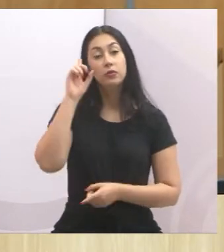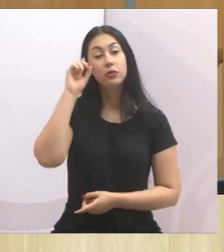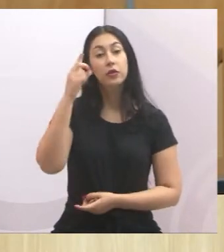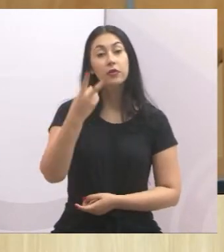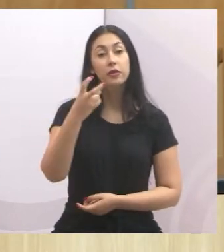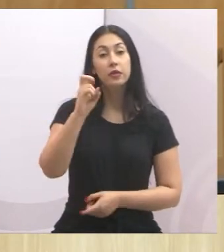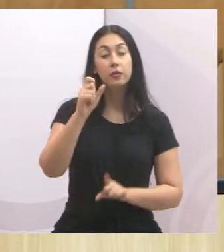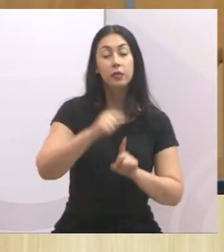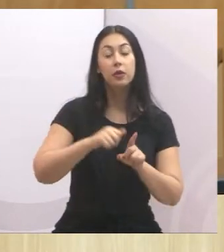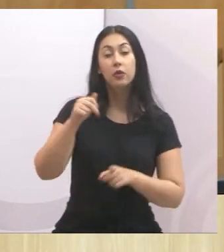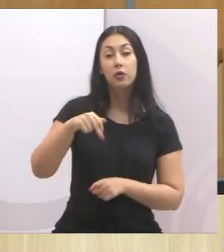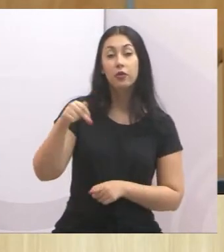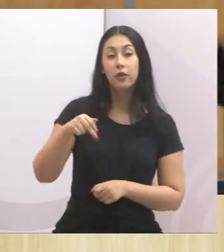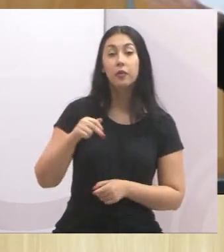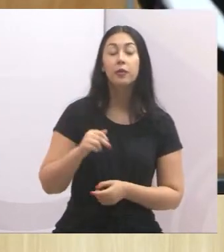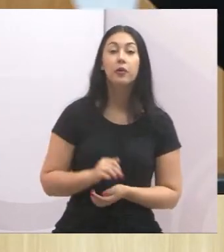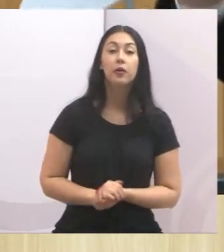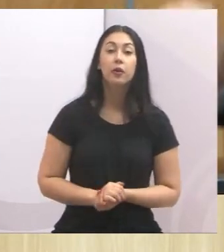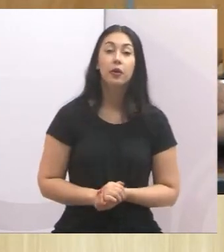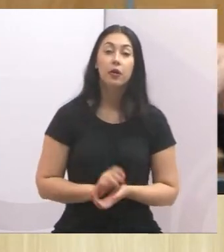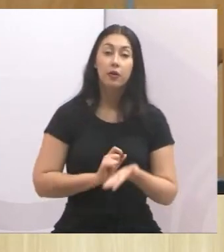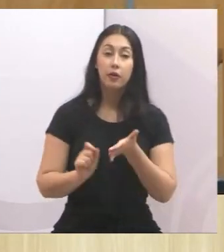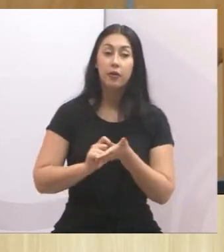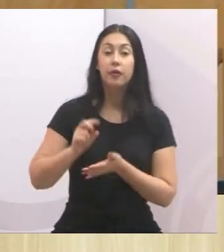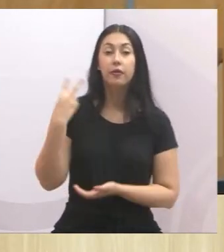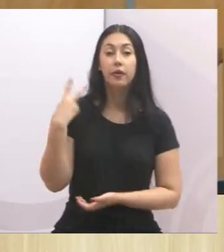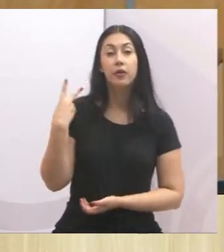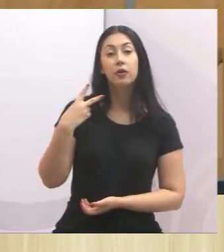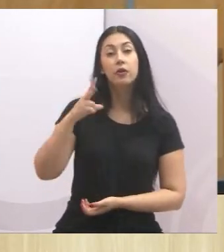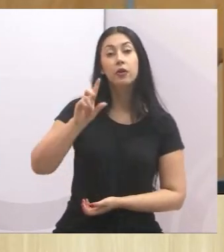de 2020, autoria vereadora Lucimar Ponciano.